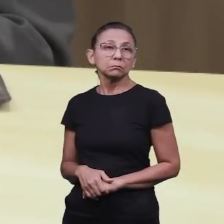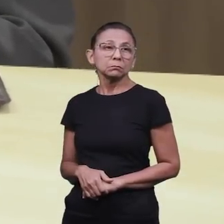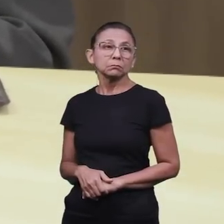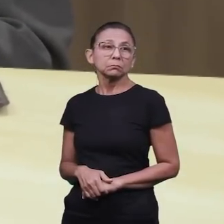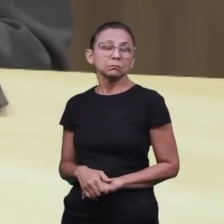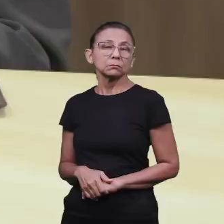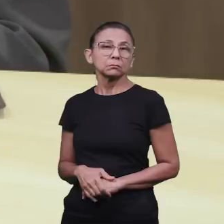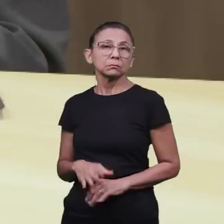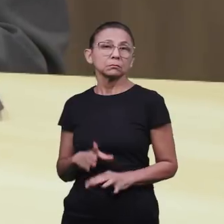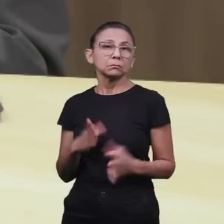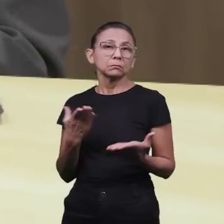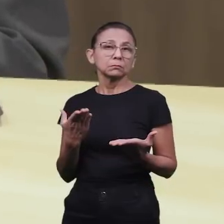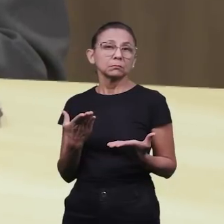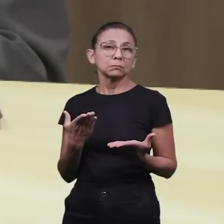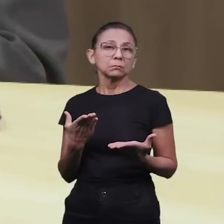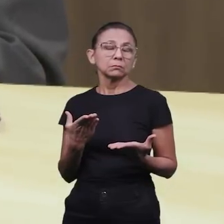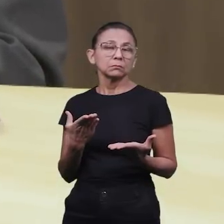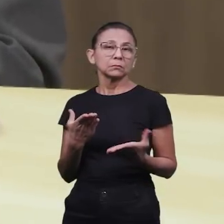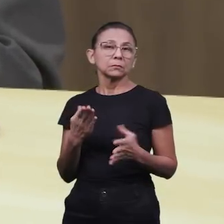Deus,